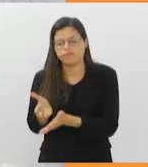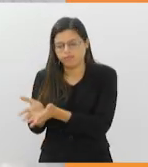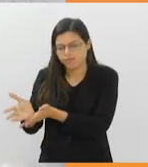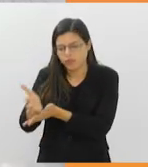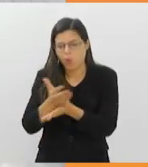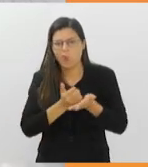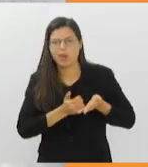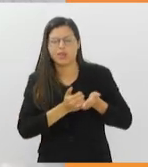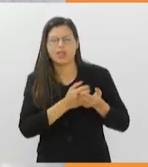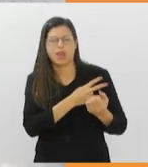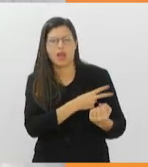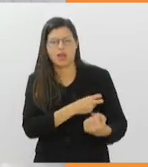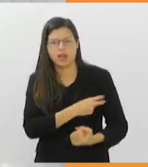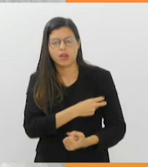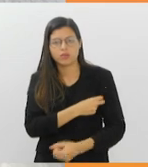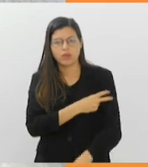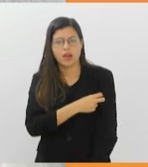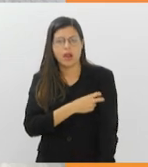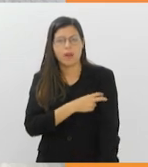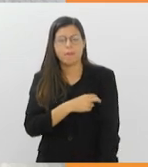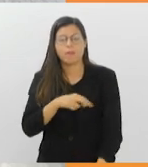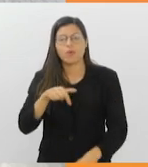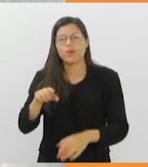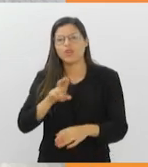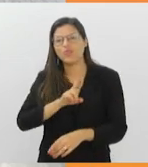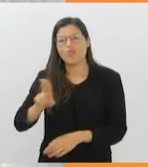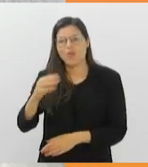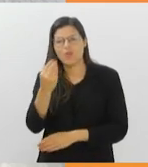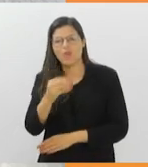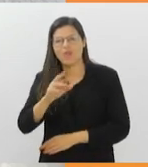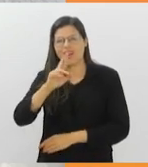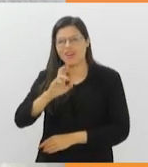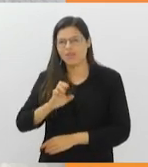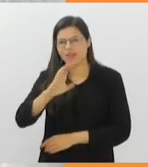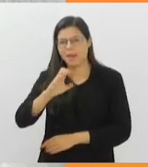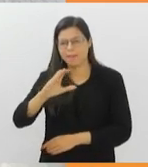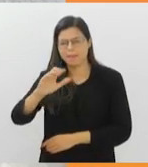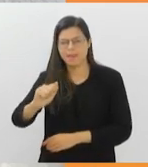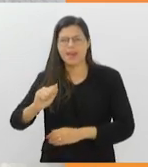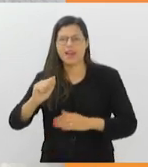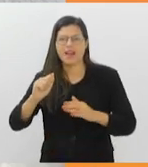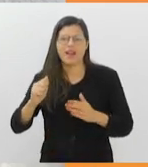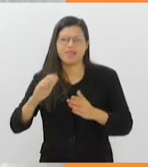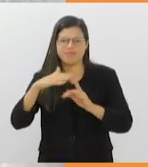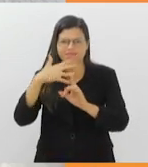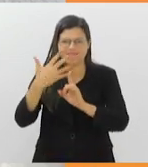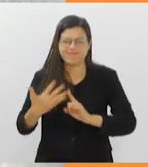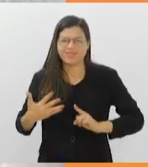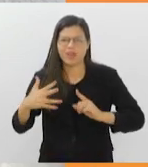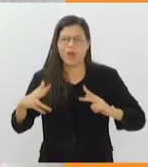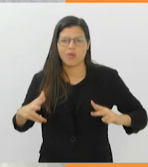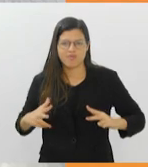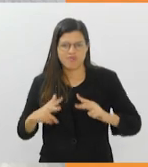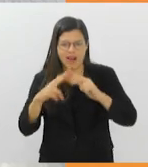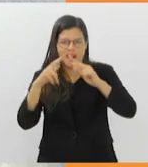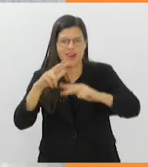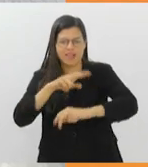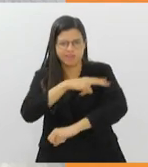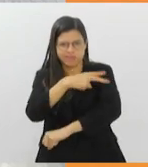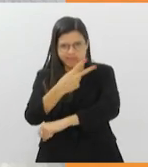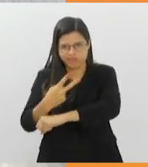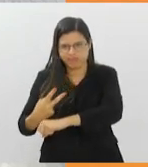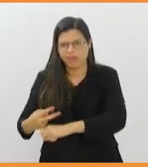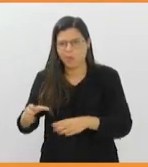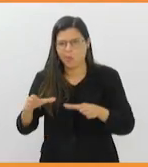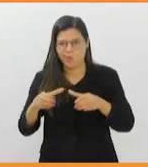e imediatamente batizada como Rebeca Andrade, em homenagem aos Jogos Olímpicos de Paris e à equipe feminina de ginástica olímpica do